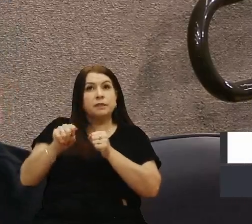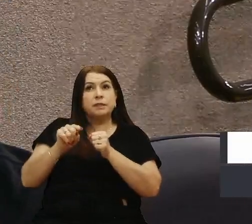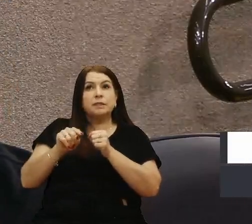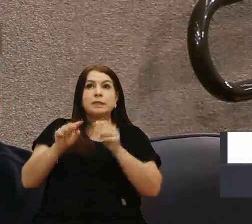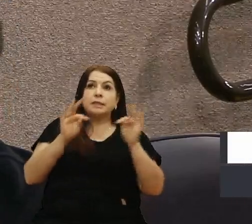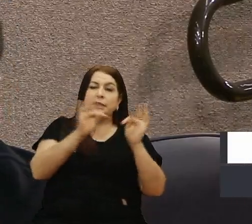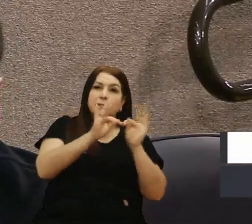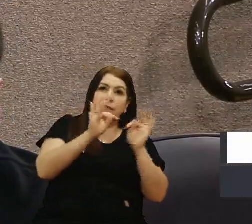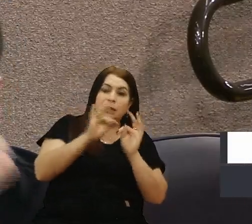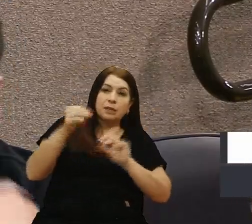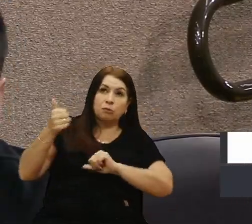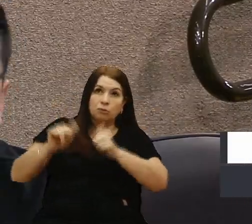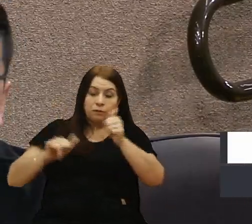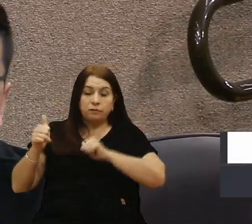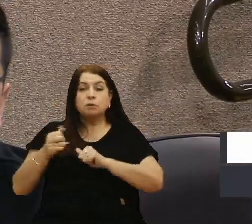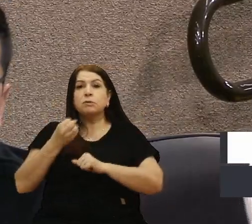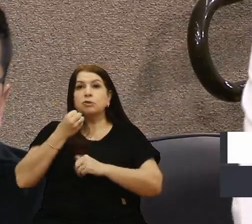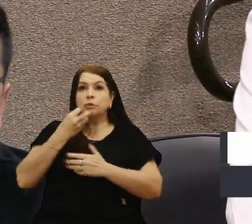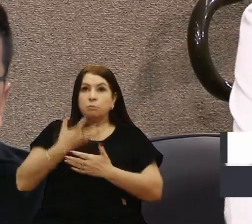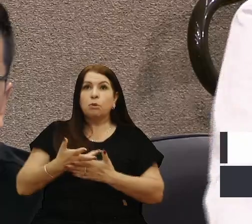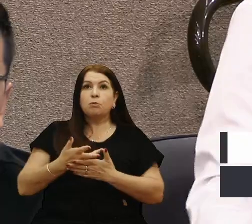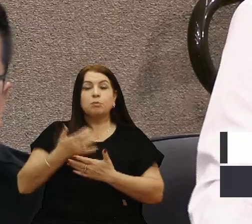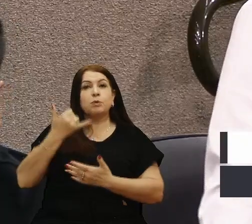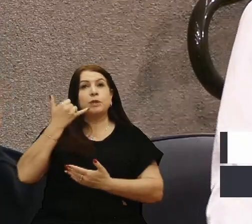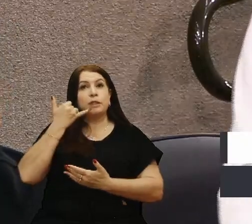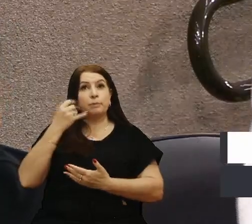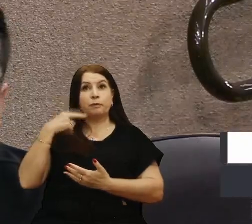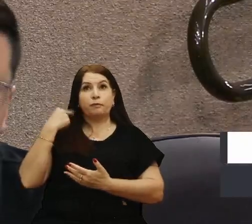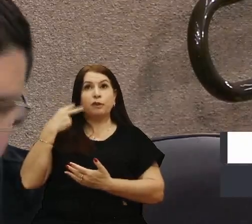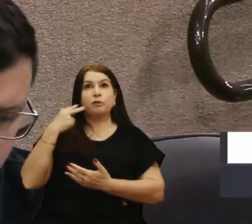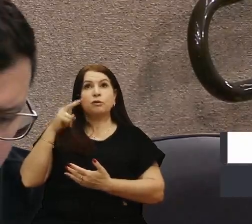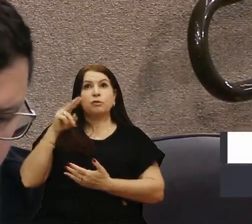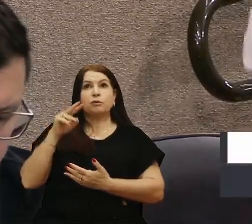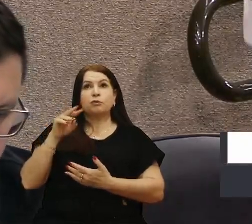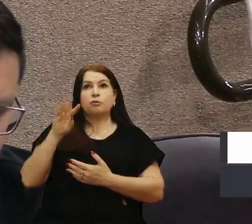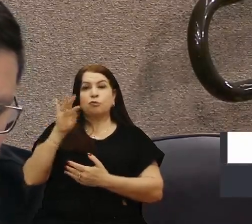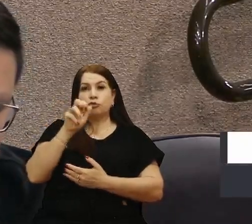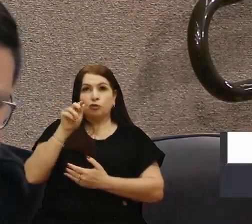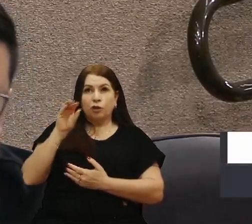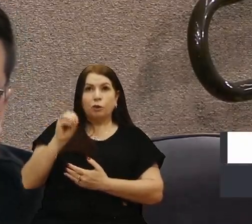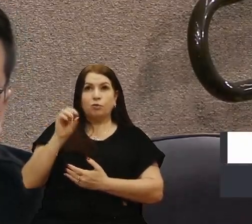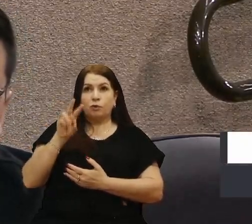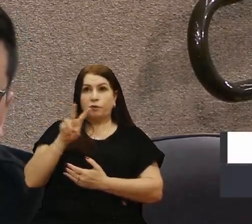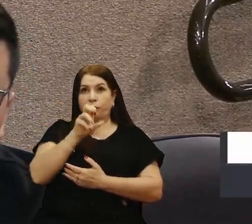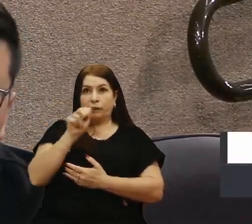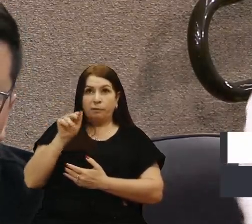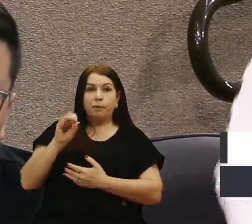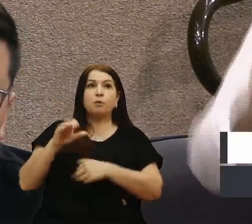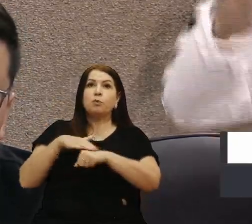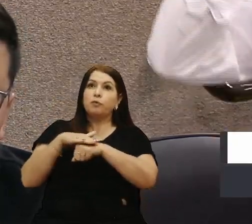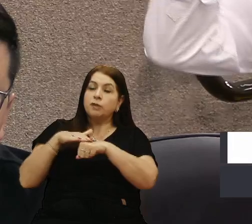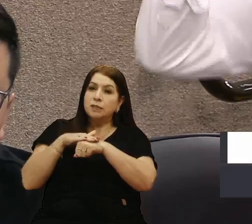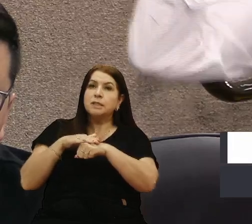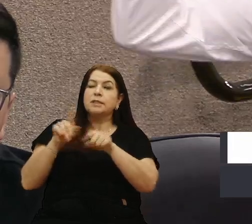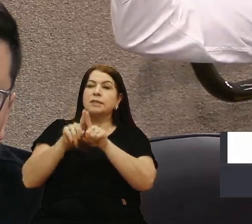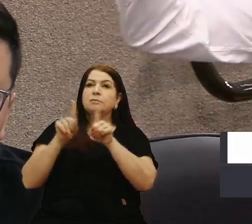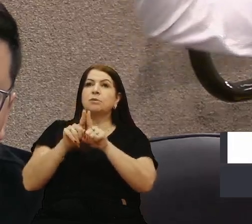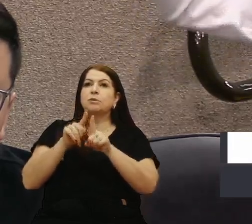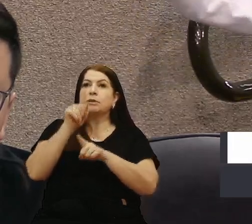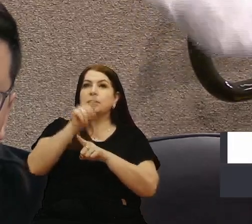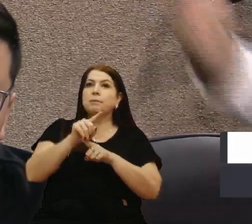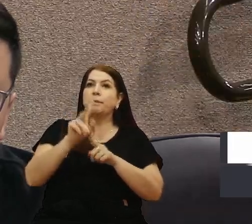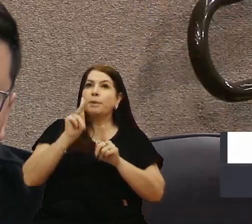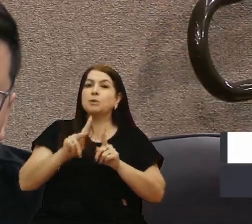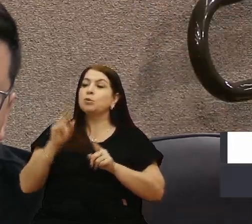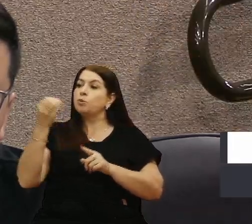técnica, qualificada, que seja bom. Liguei para um vereador em Viamão, o Thiago Gutierrez, meu amigo lá, conversei com ele. Liguei para o GC Sangalho, pessoal